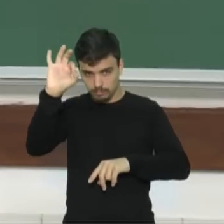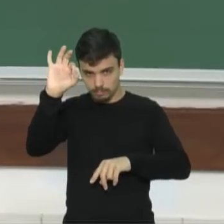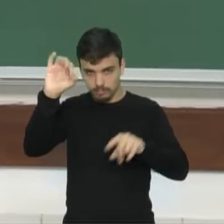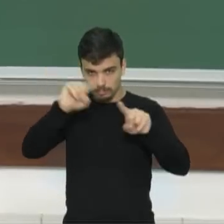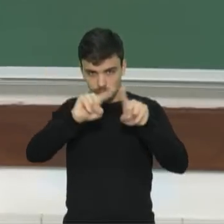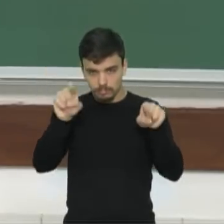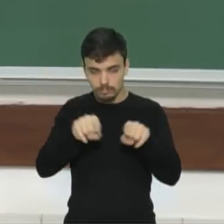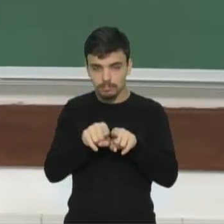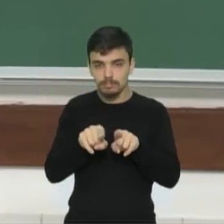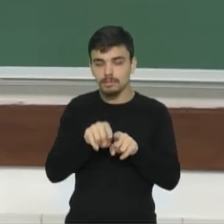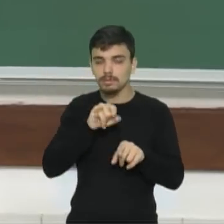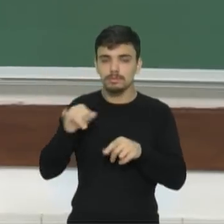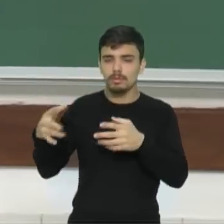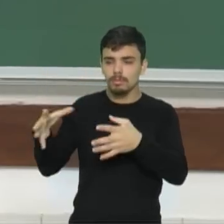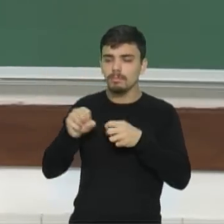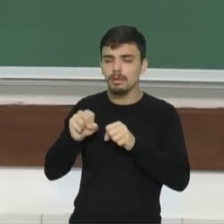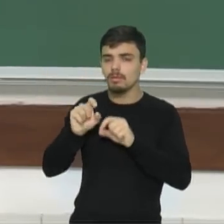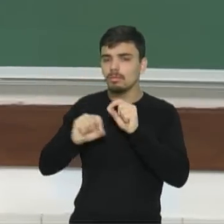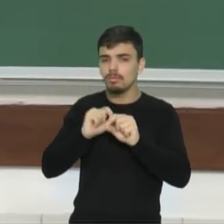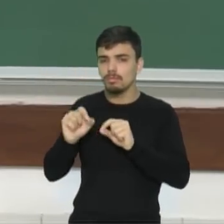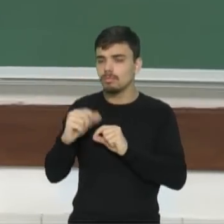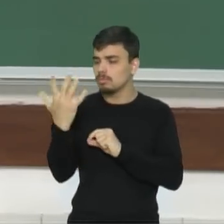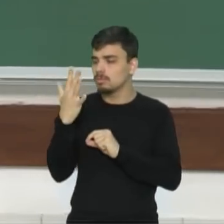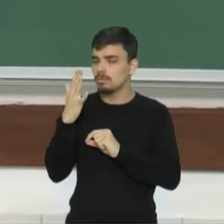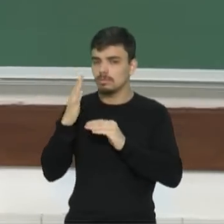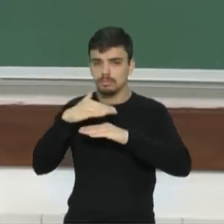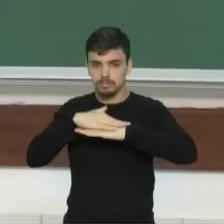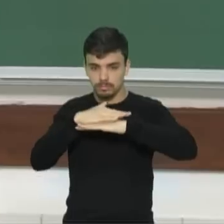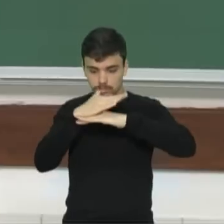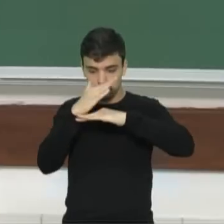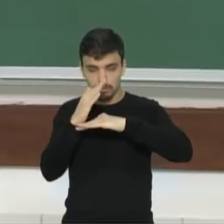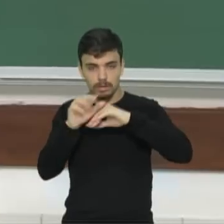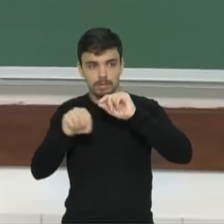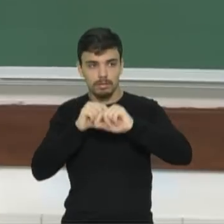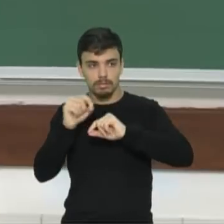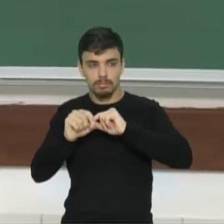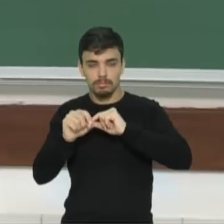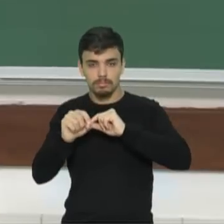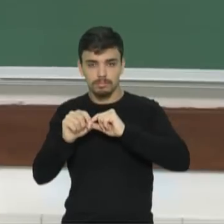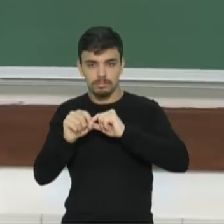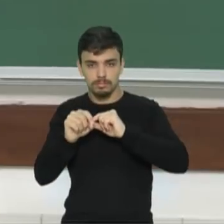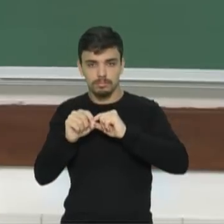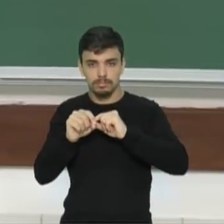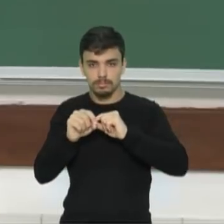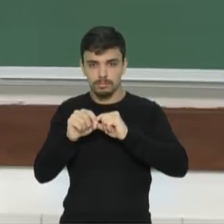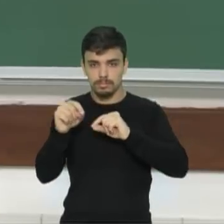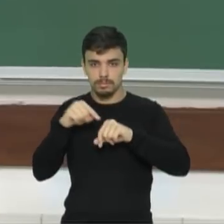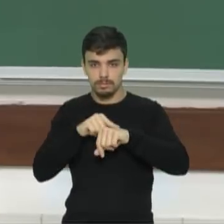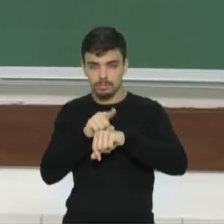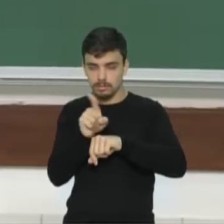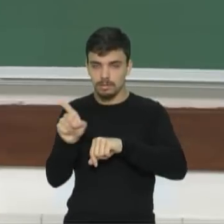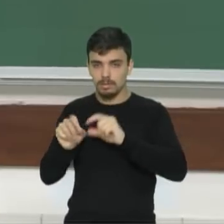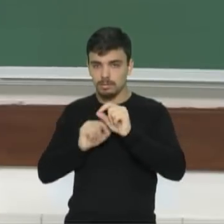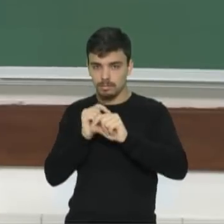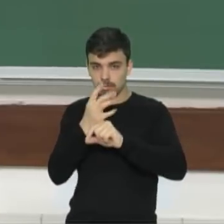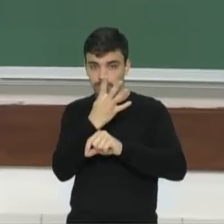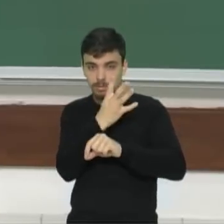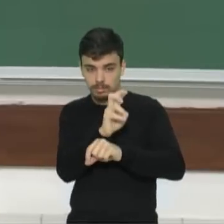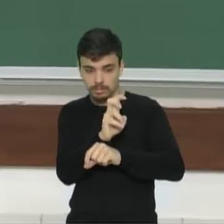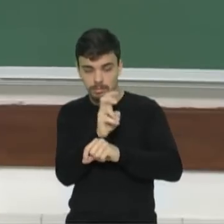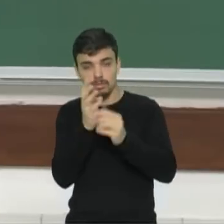graus. Se eu pego o meu espelho e inclino, o raio de luz entrou com 45 graus, ele sai com 45